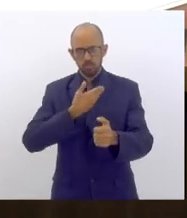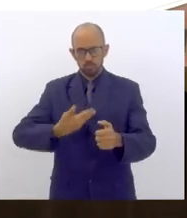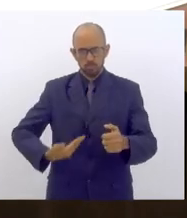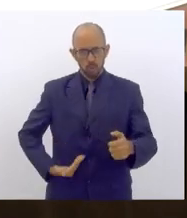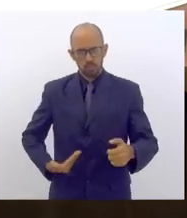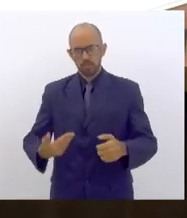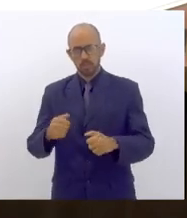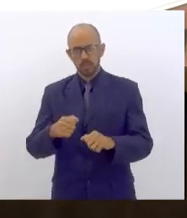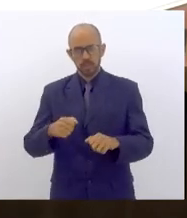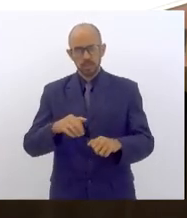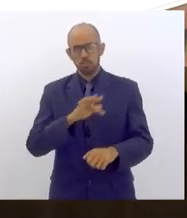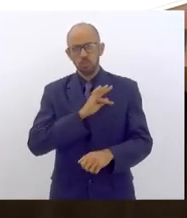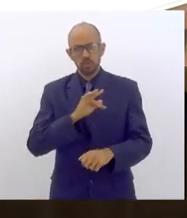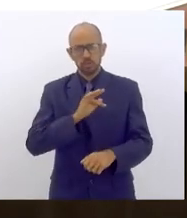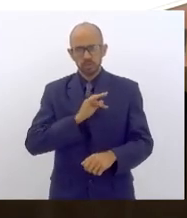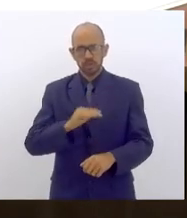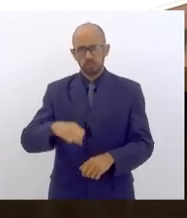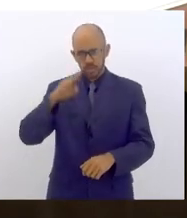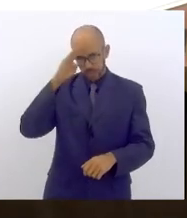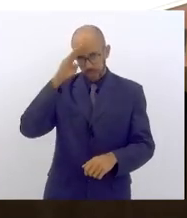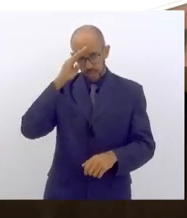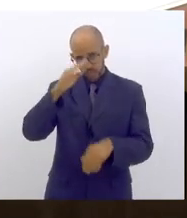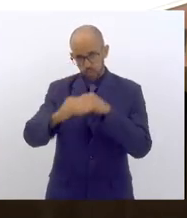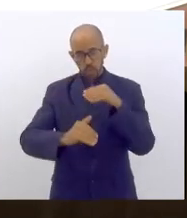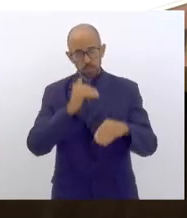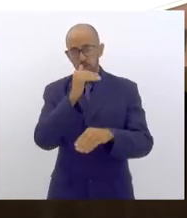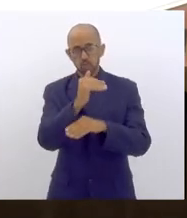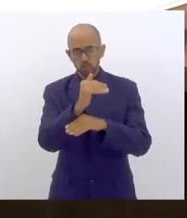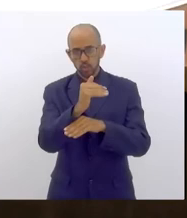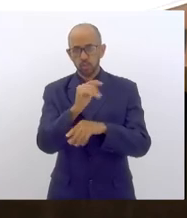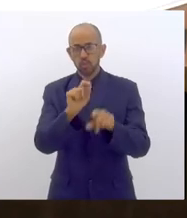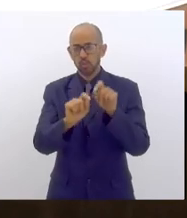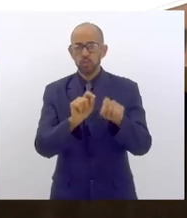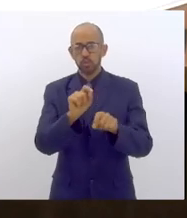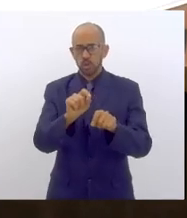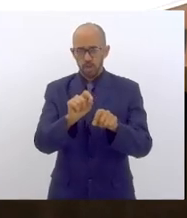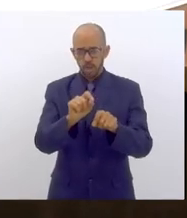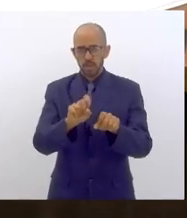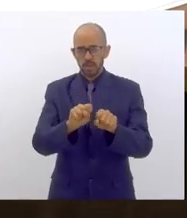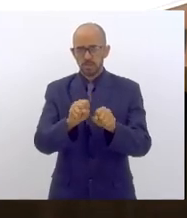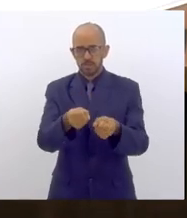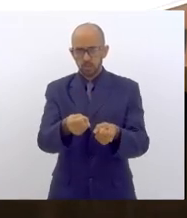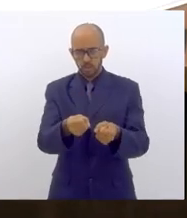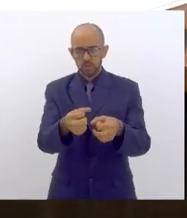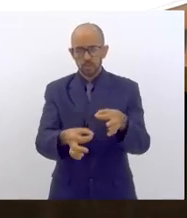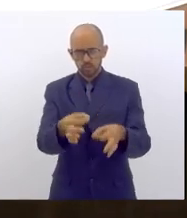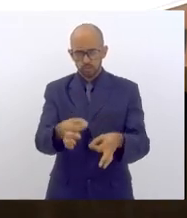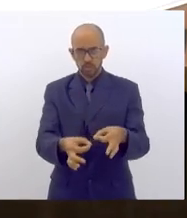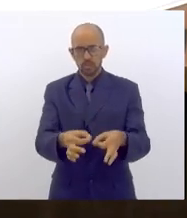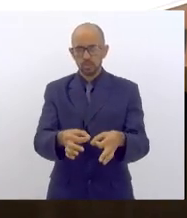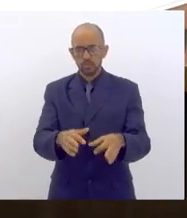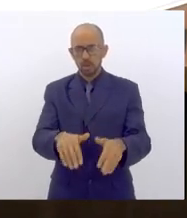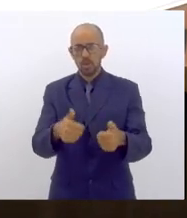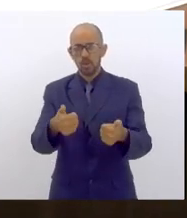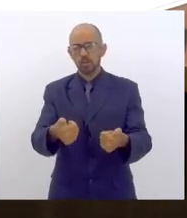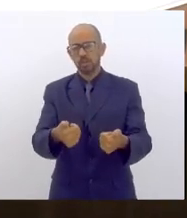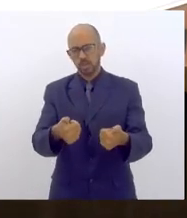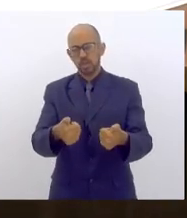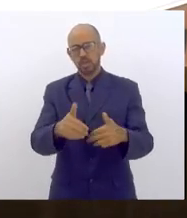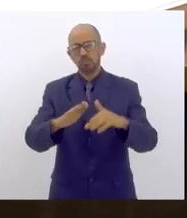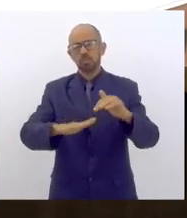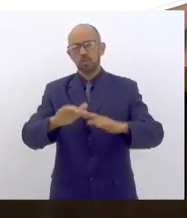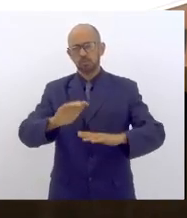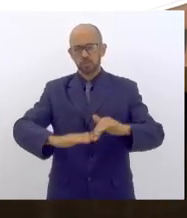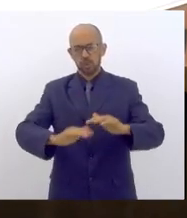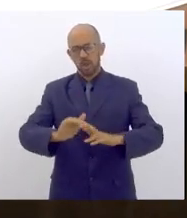Militar do Estado do Rio de Janeiro e, sobretudo, em favor da segurança jurídica, da melhoria na carreira